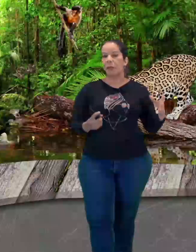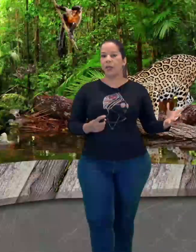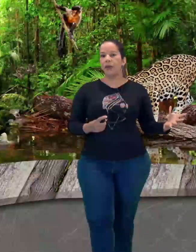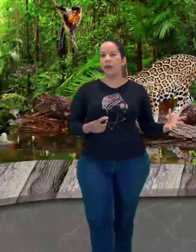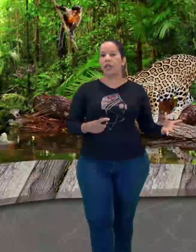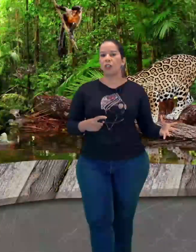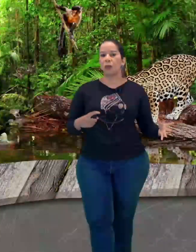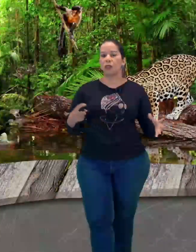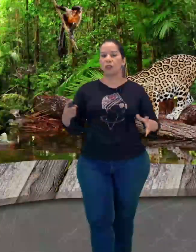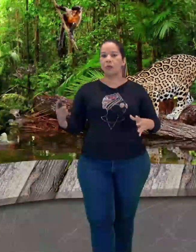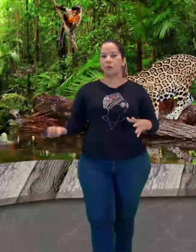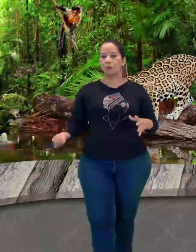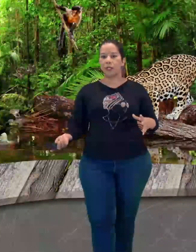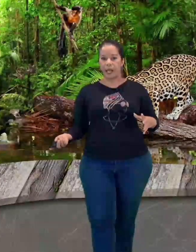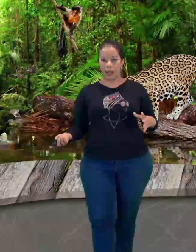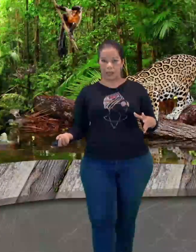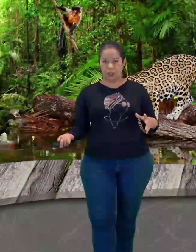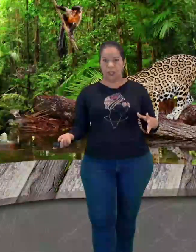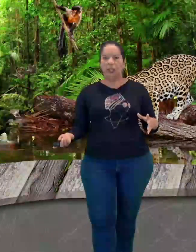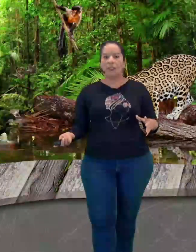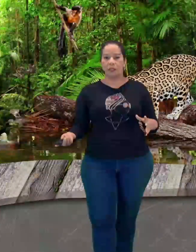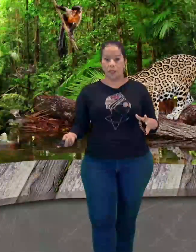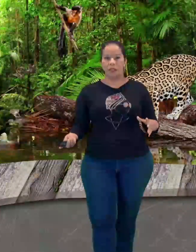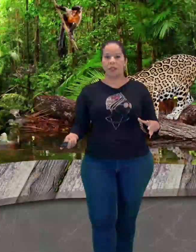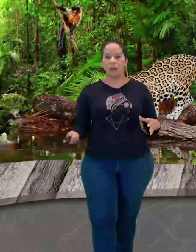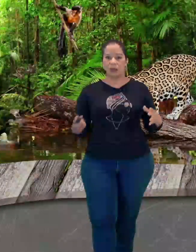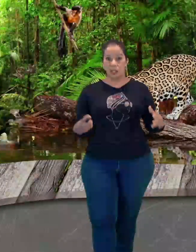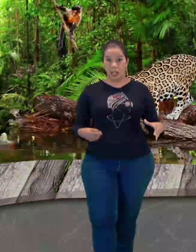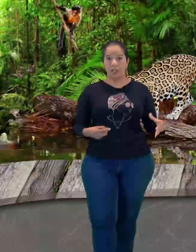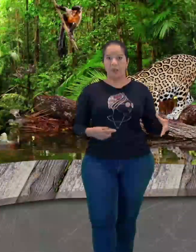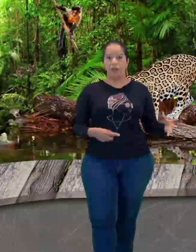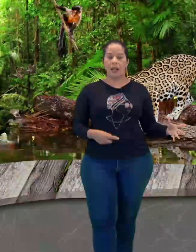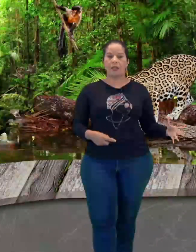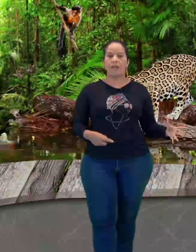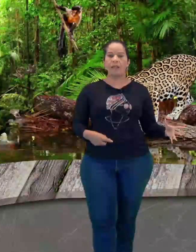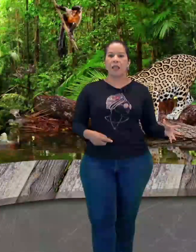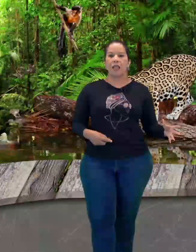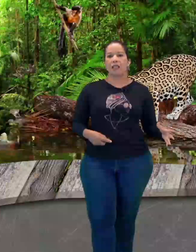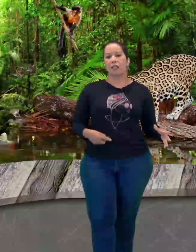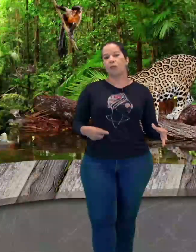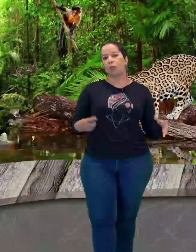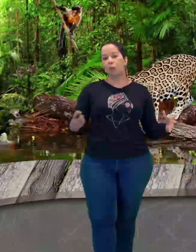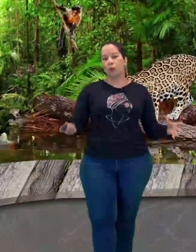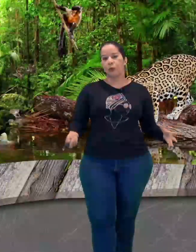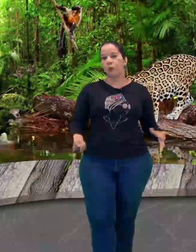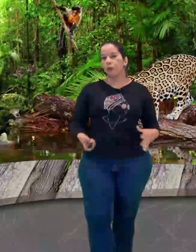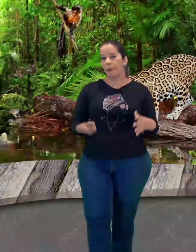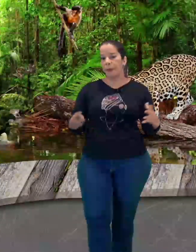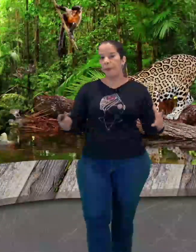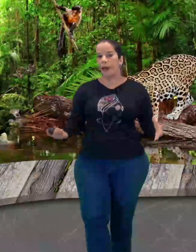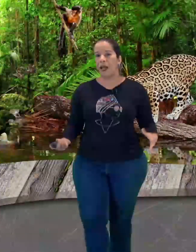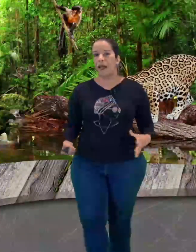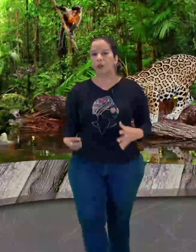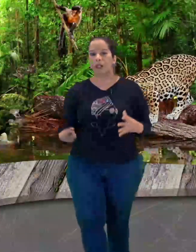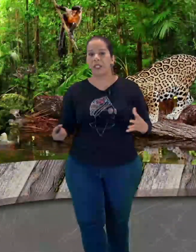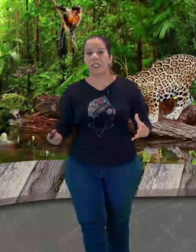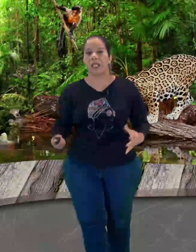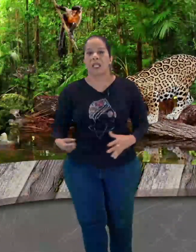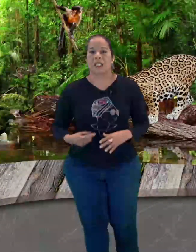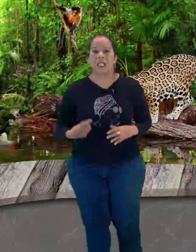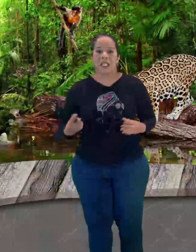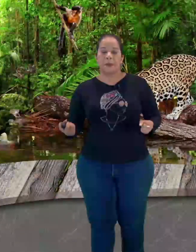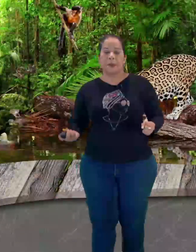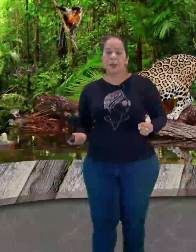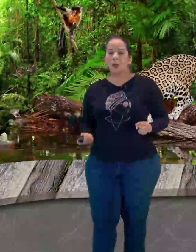passando da primeira unidade para a segunda unidade, certo? Nós temos 3 unidades dentro do conteúdo, né, preparado